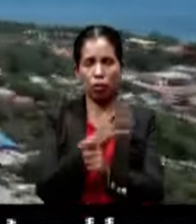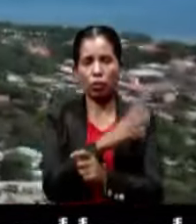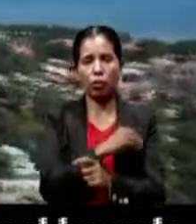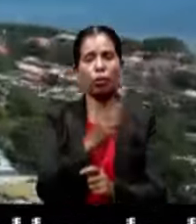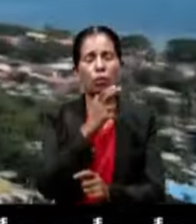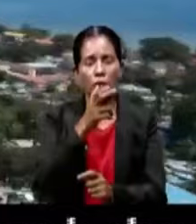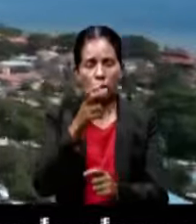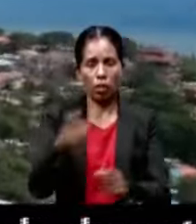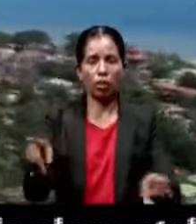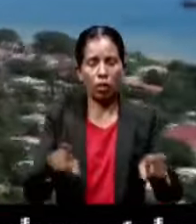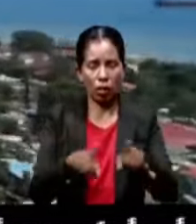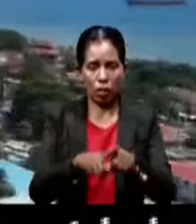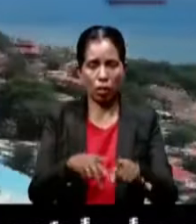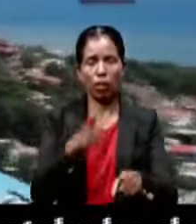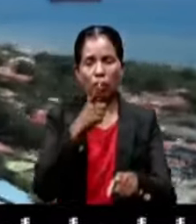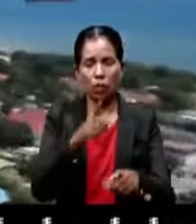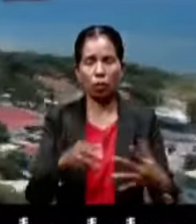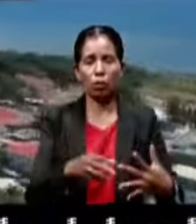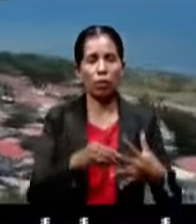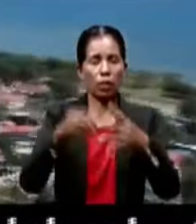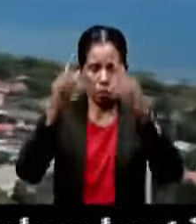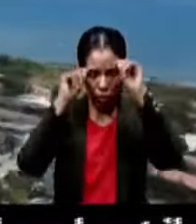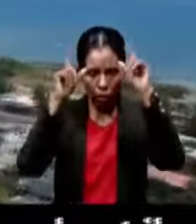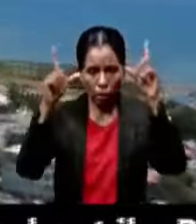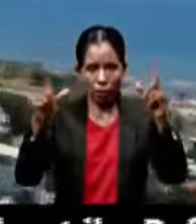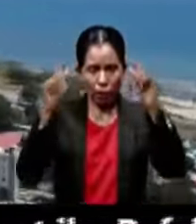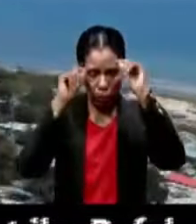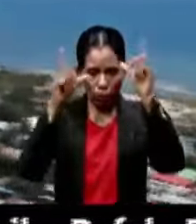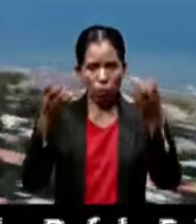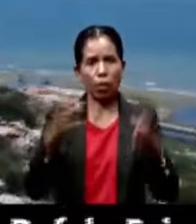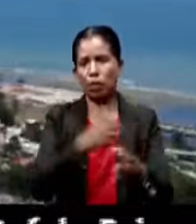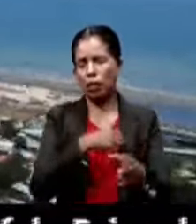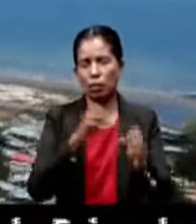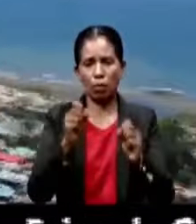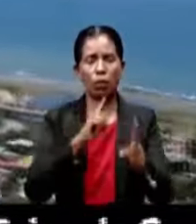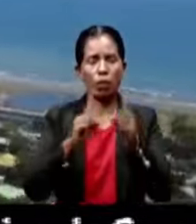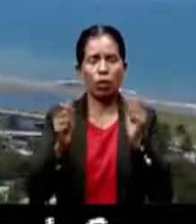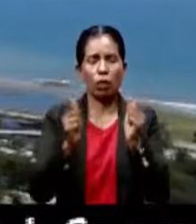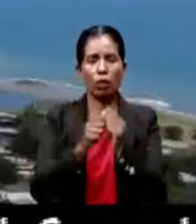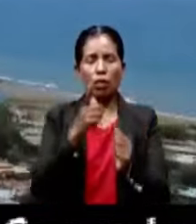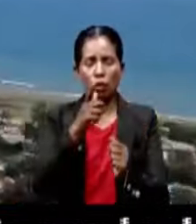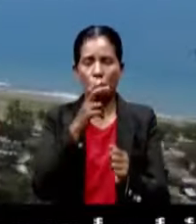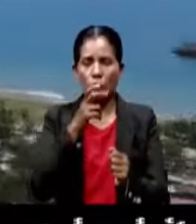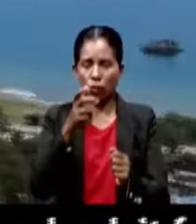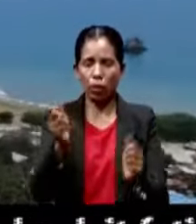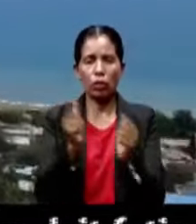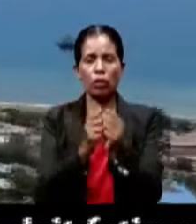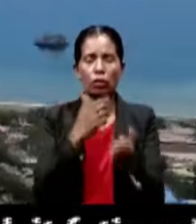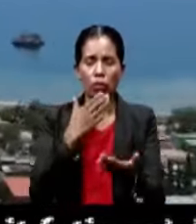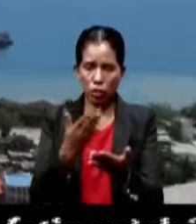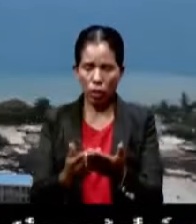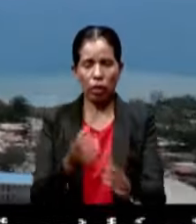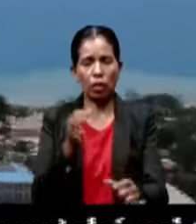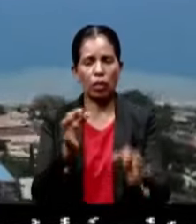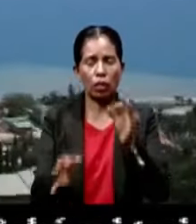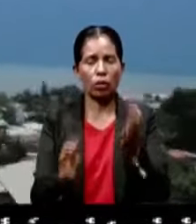nessa nian oficial Timor-Leste nian. Mas vê Timor-Ruambara se dá o bele coalia lian português, o diak no los, mas que o